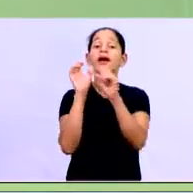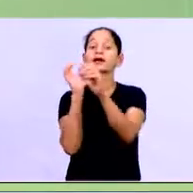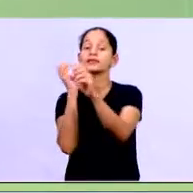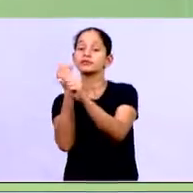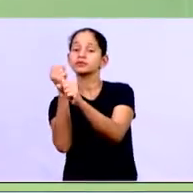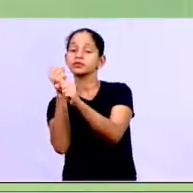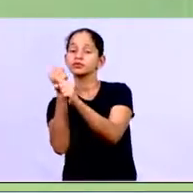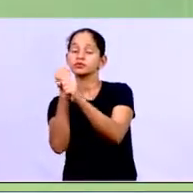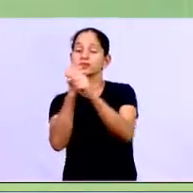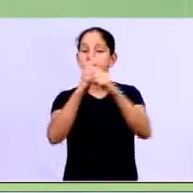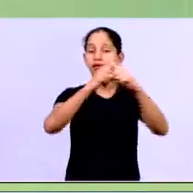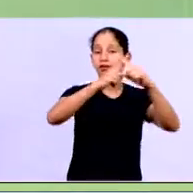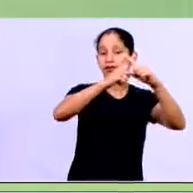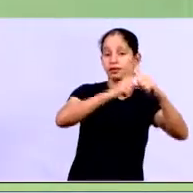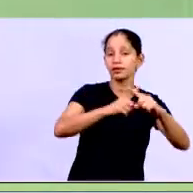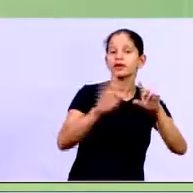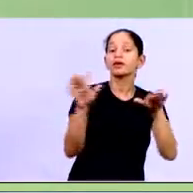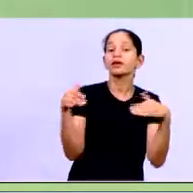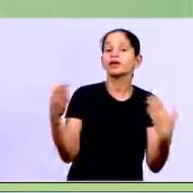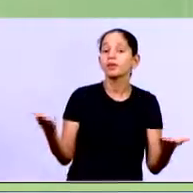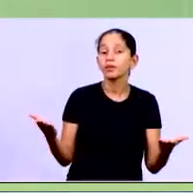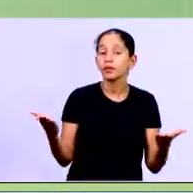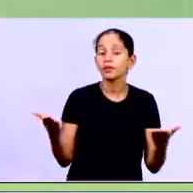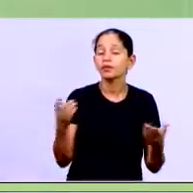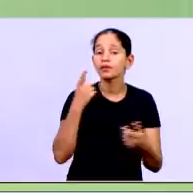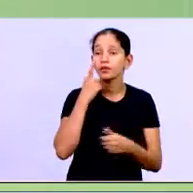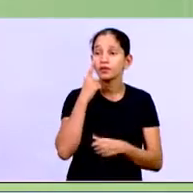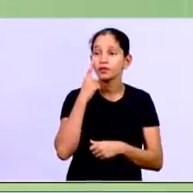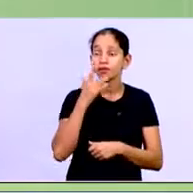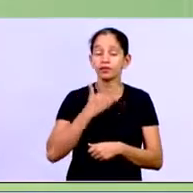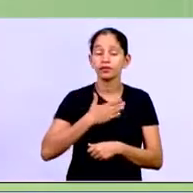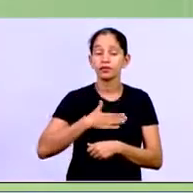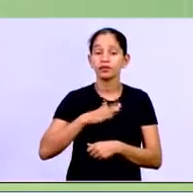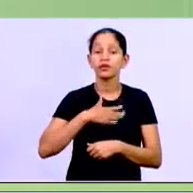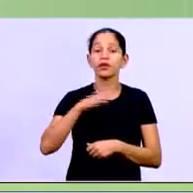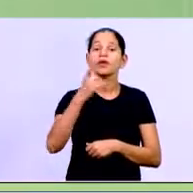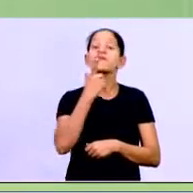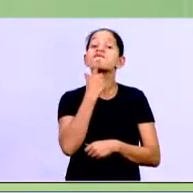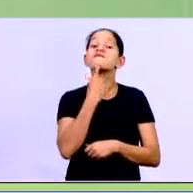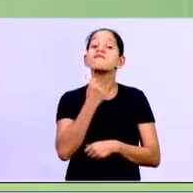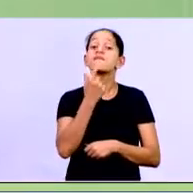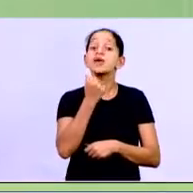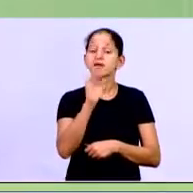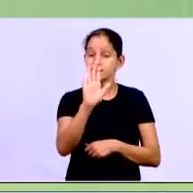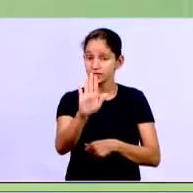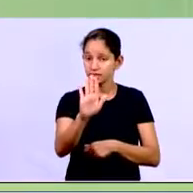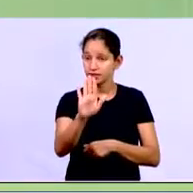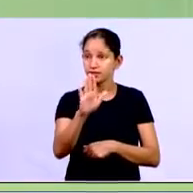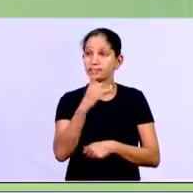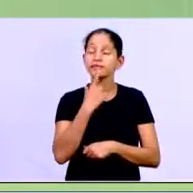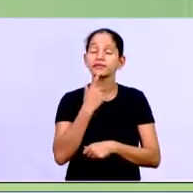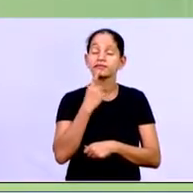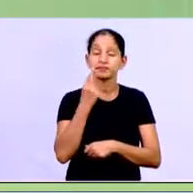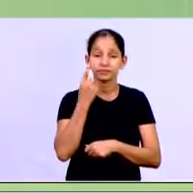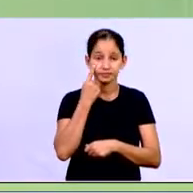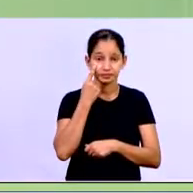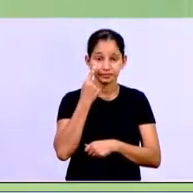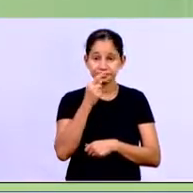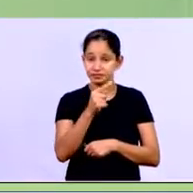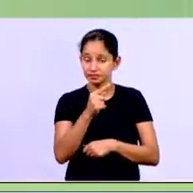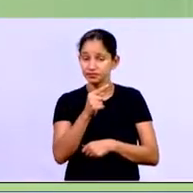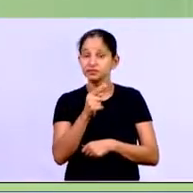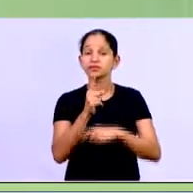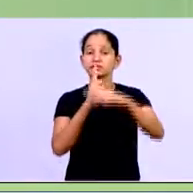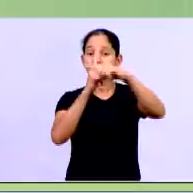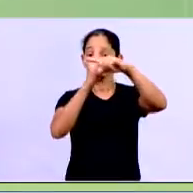e uma multiplicação. Destacar de vermelho, eu tenho aqui uma soma e uma multiplicação. Por